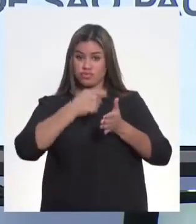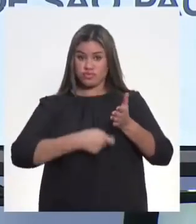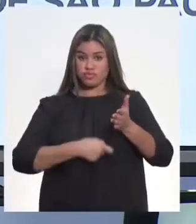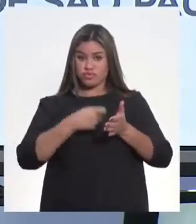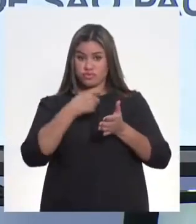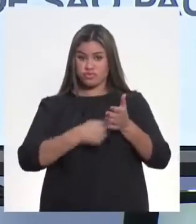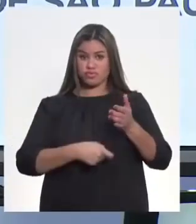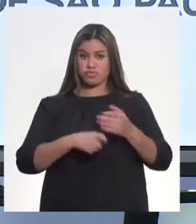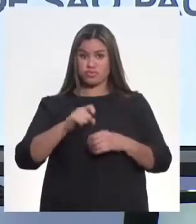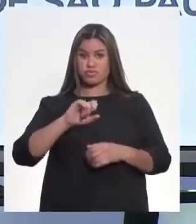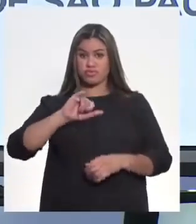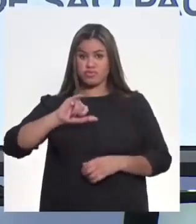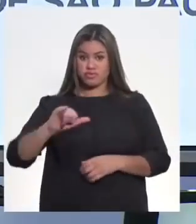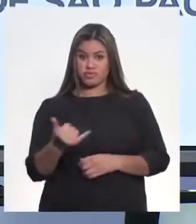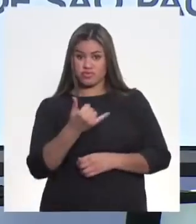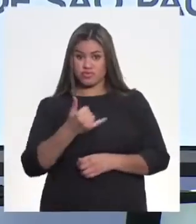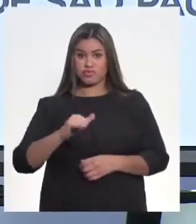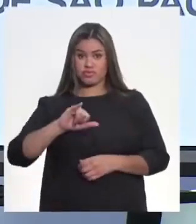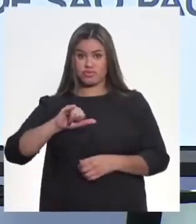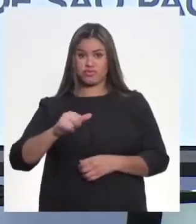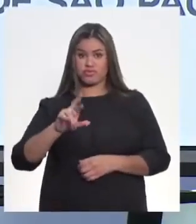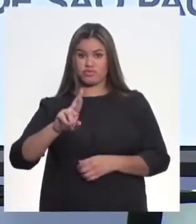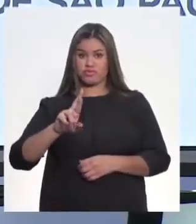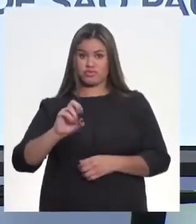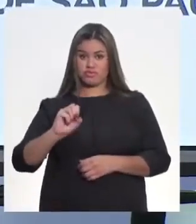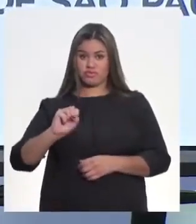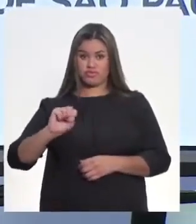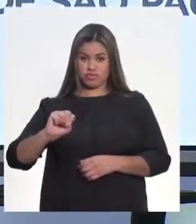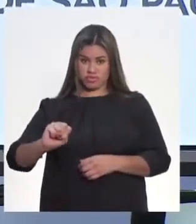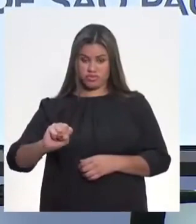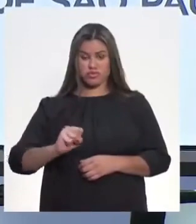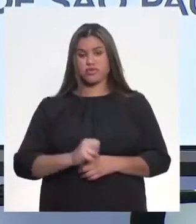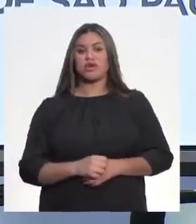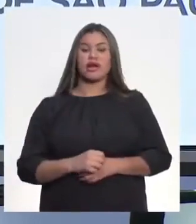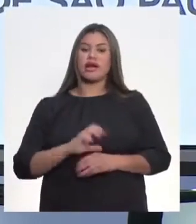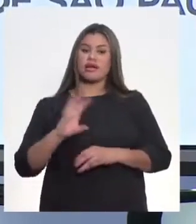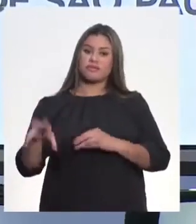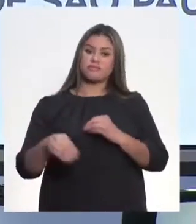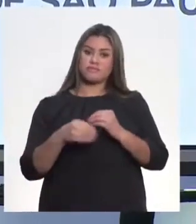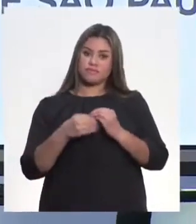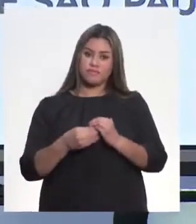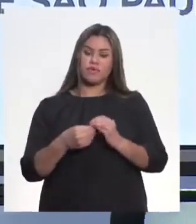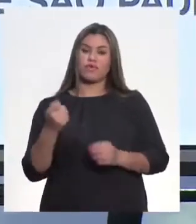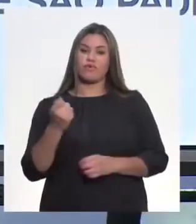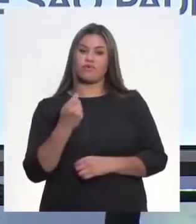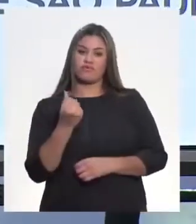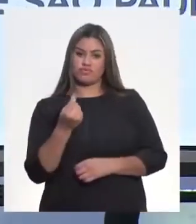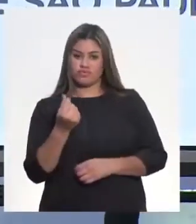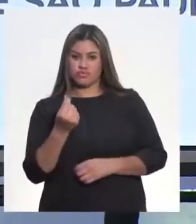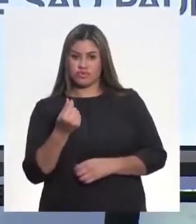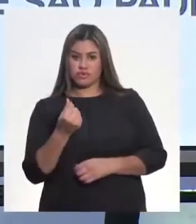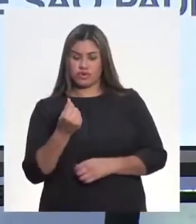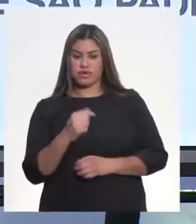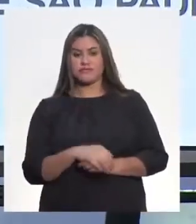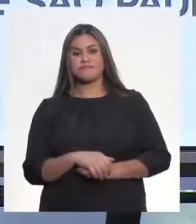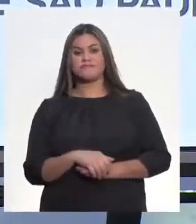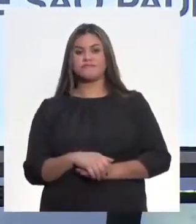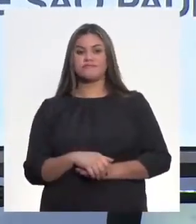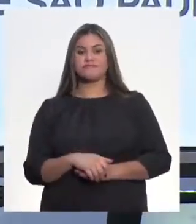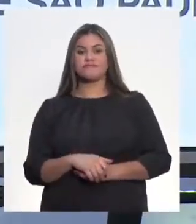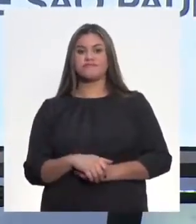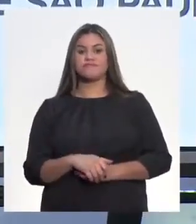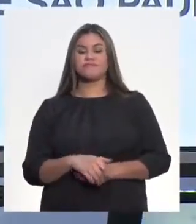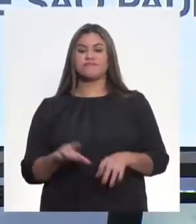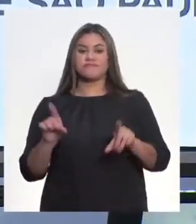juros eles acabam acrescentando um valor, né, aquilo que a gente tem, o nosso capital, e também